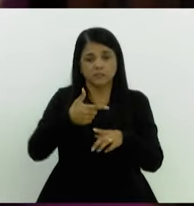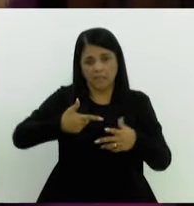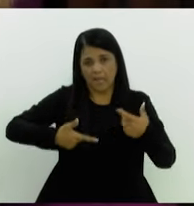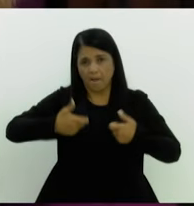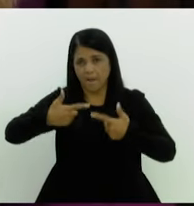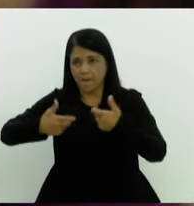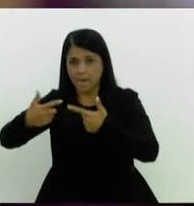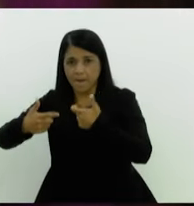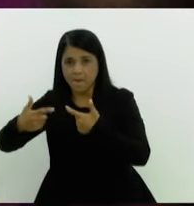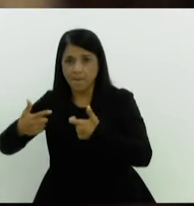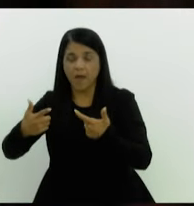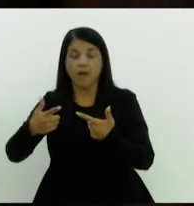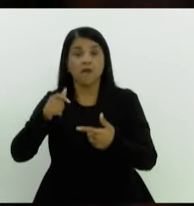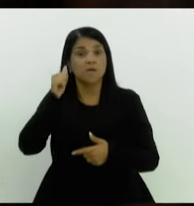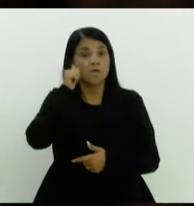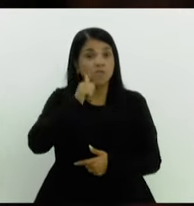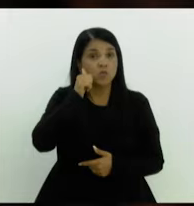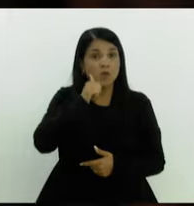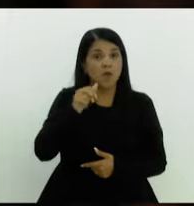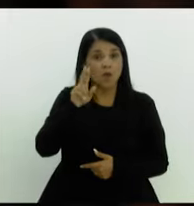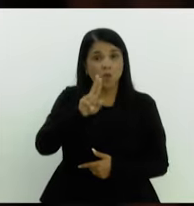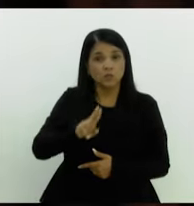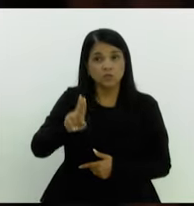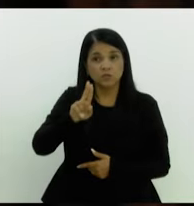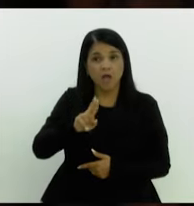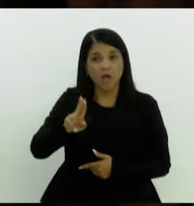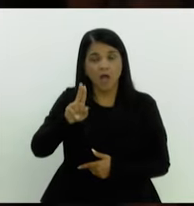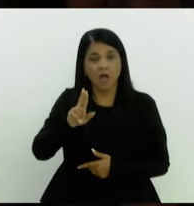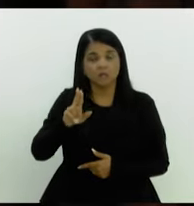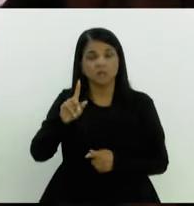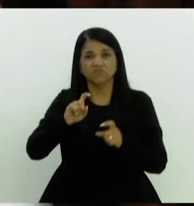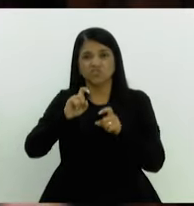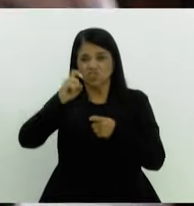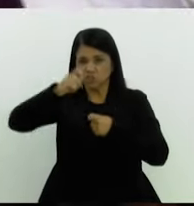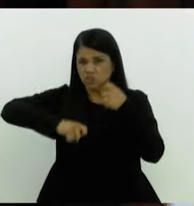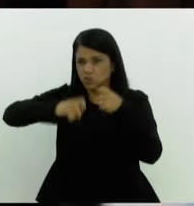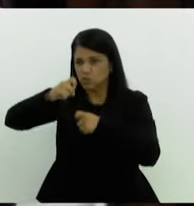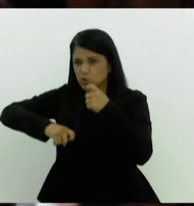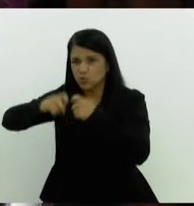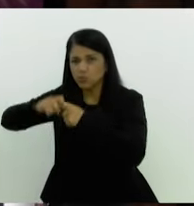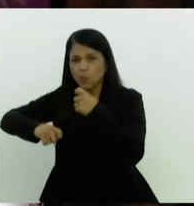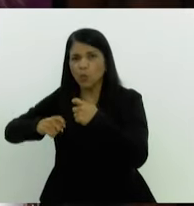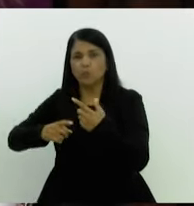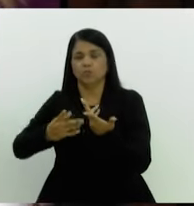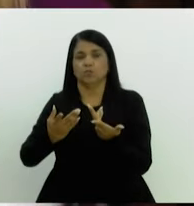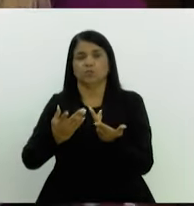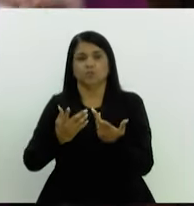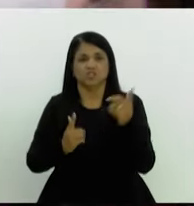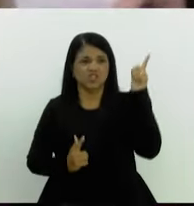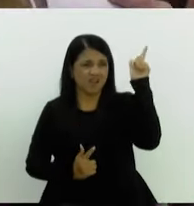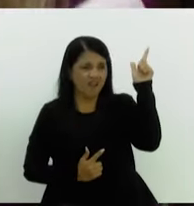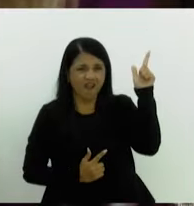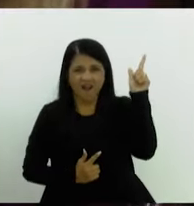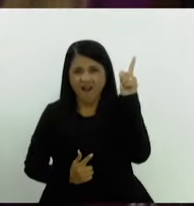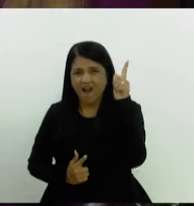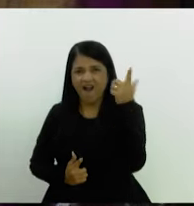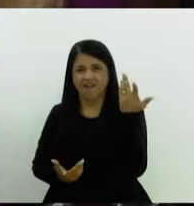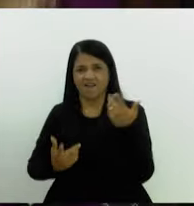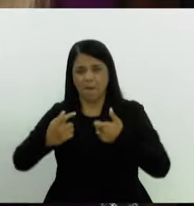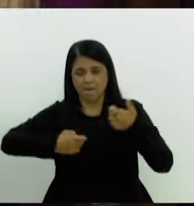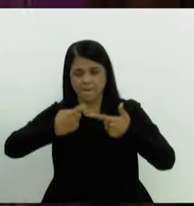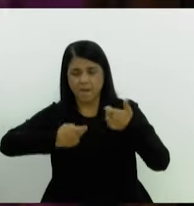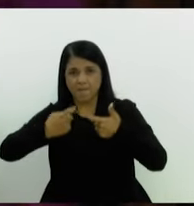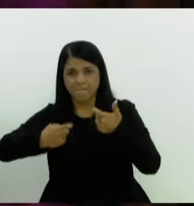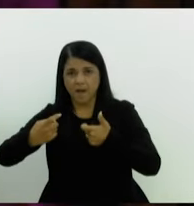guerra onde mulheres são usadas como arma o estupro de mulheres como arma de guerra a gente nem imagina o que que deve tá